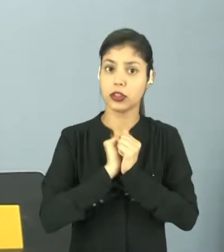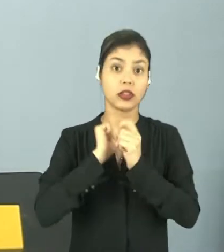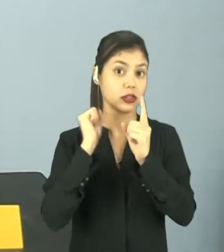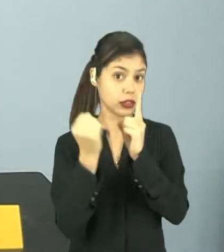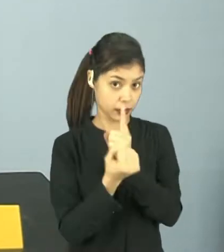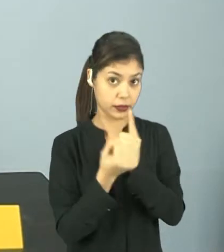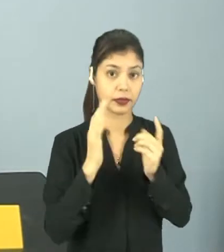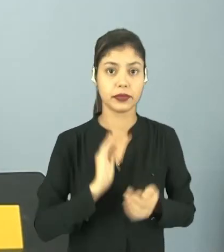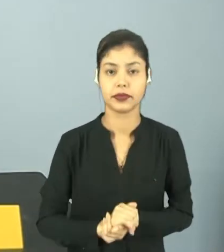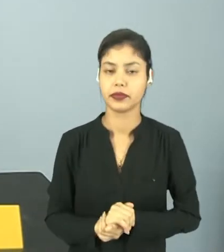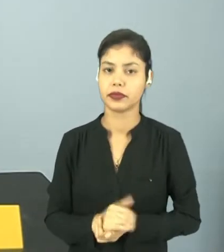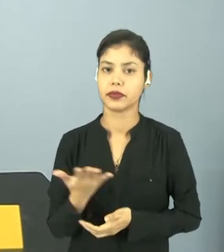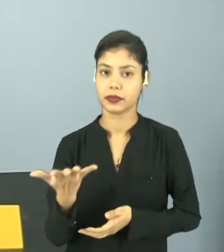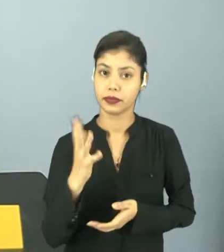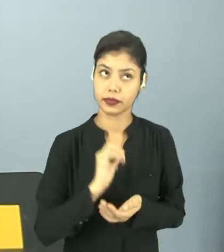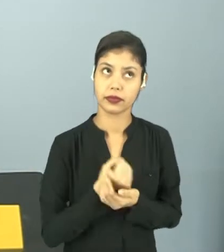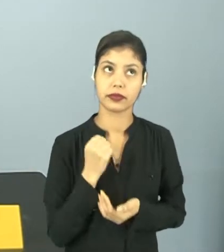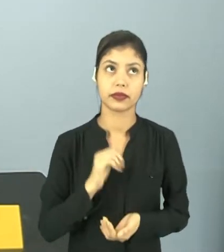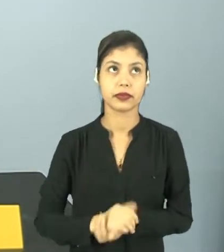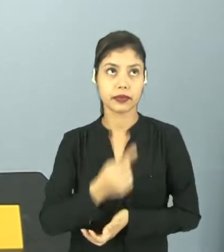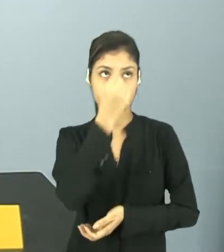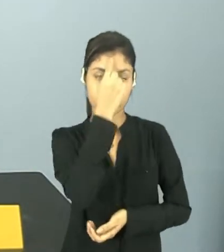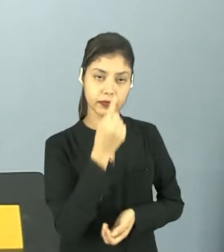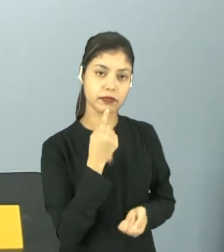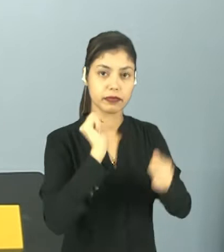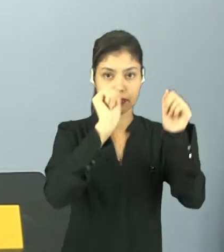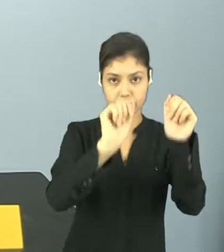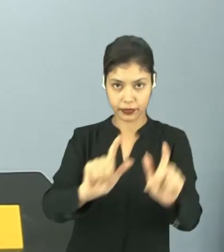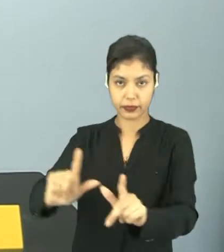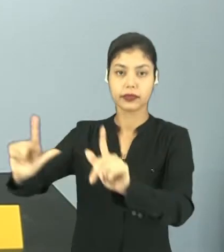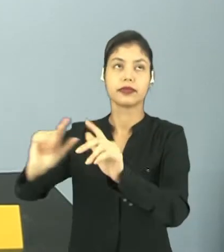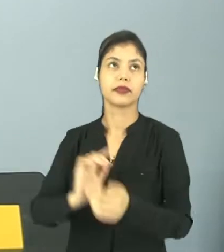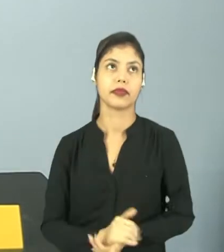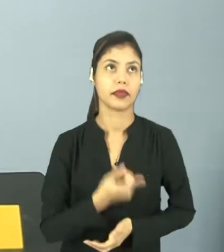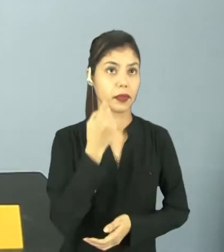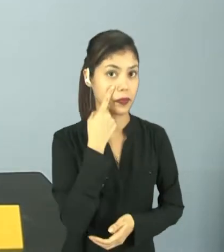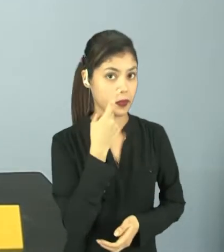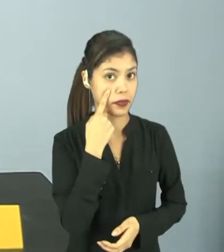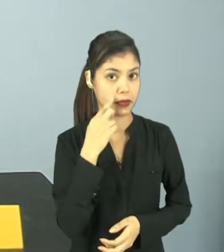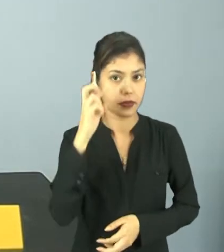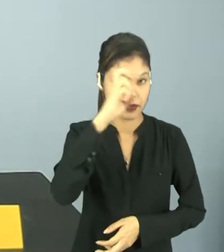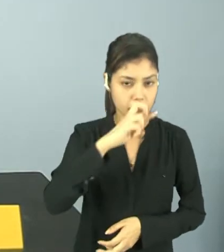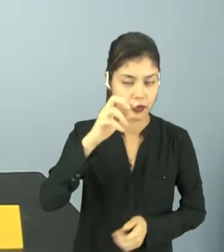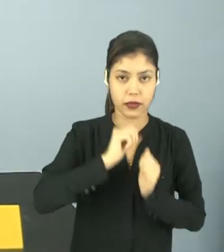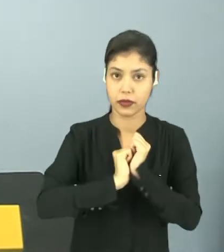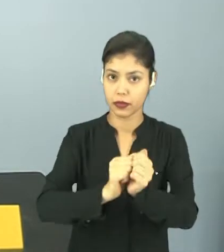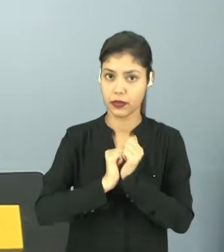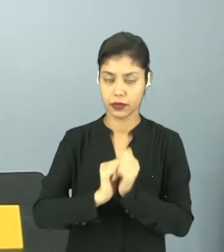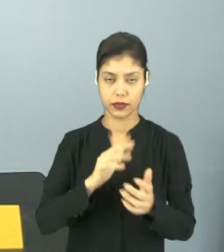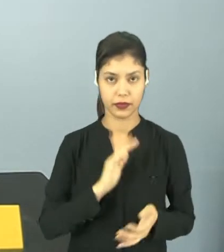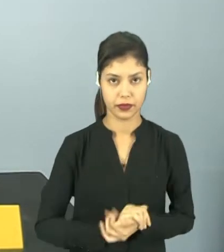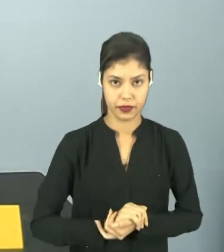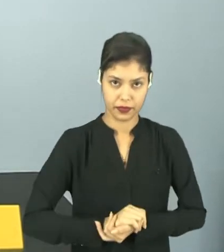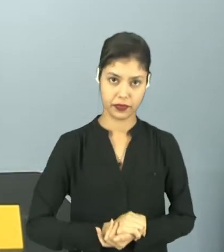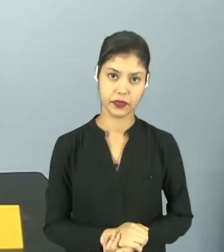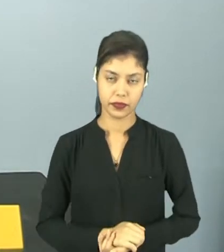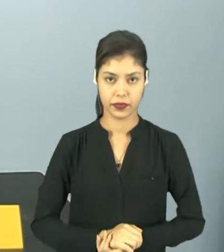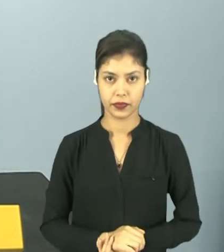sociedade? Vou pegar aqui essa imagem e vocês vão analisar comigo. Vamos lá?